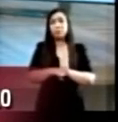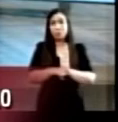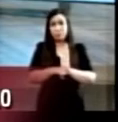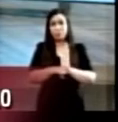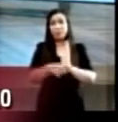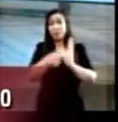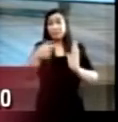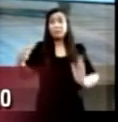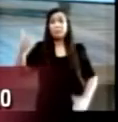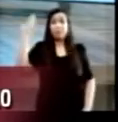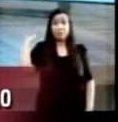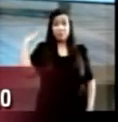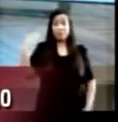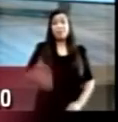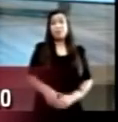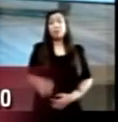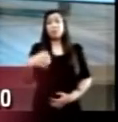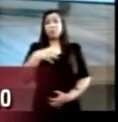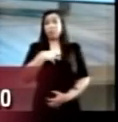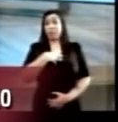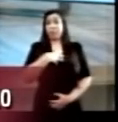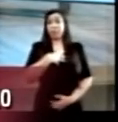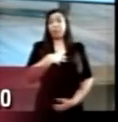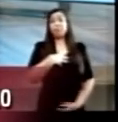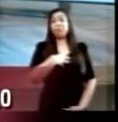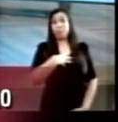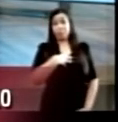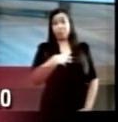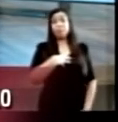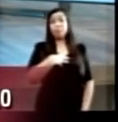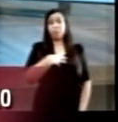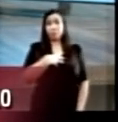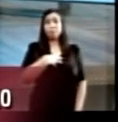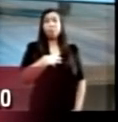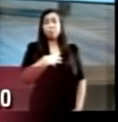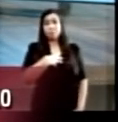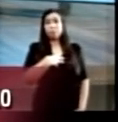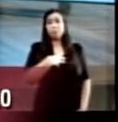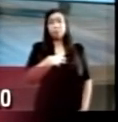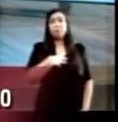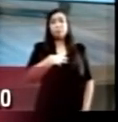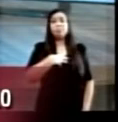na semana passada. Isso nos deixou, eu volto a afirmar isso,